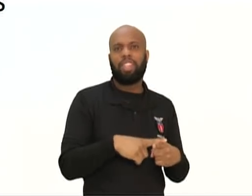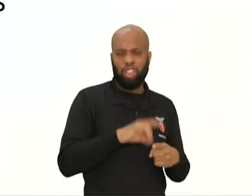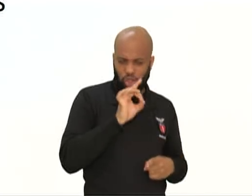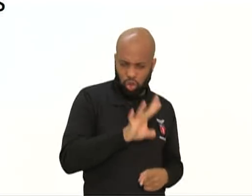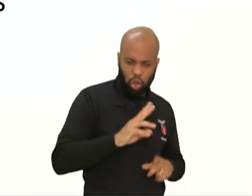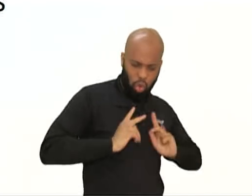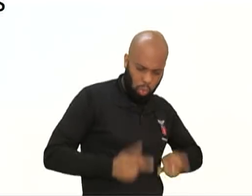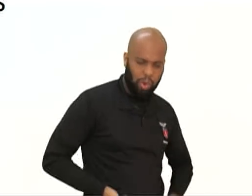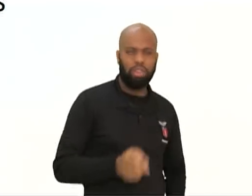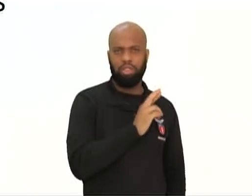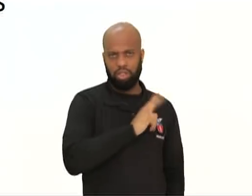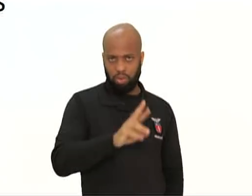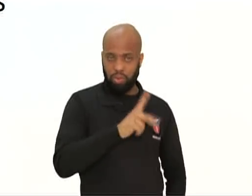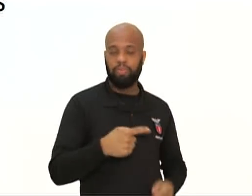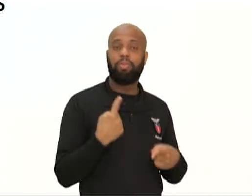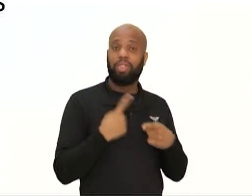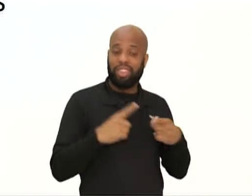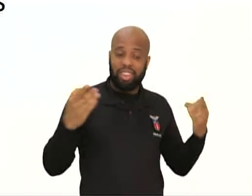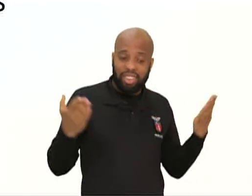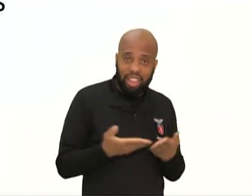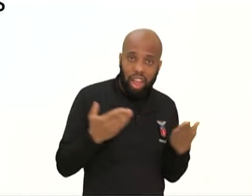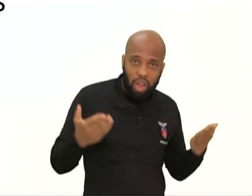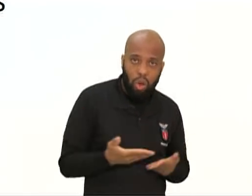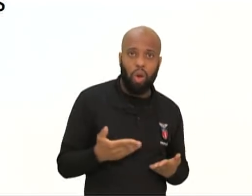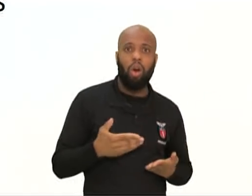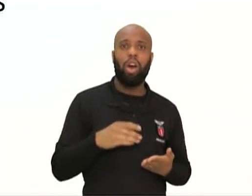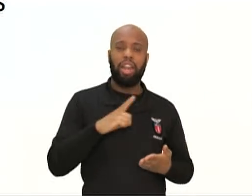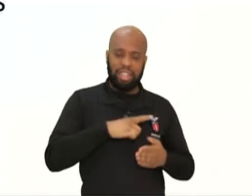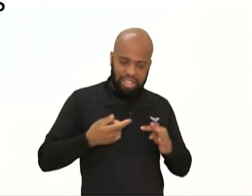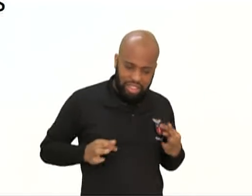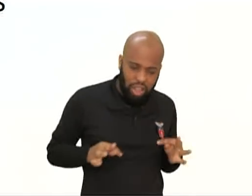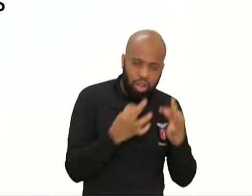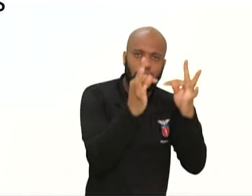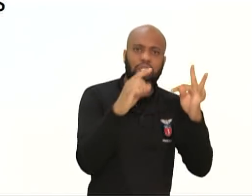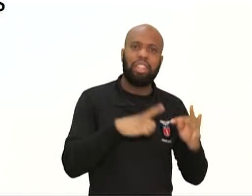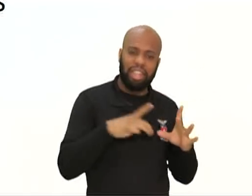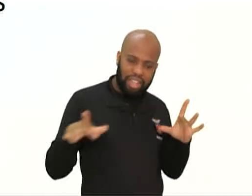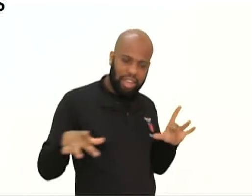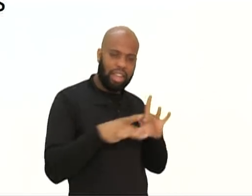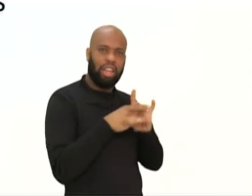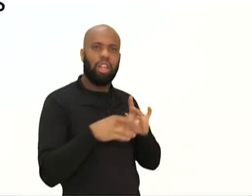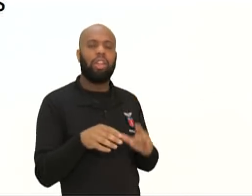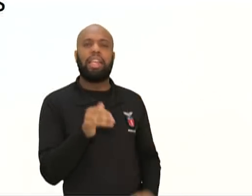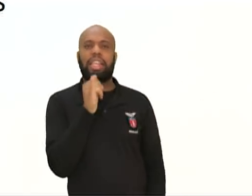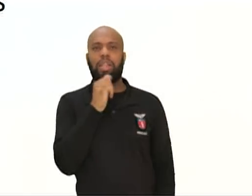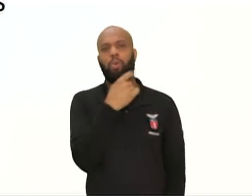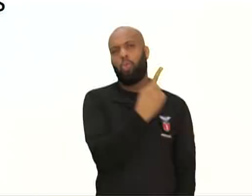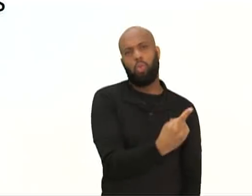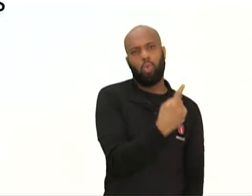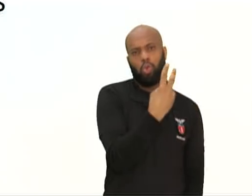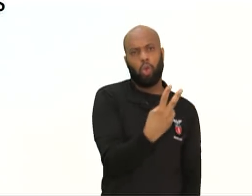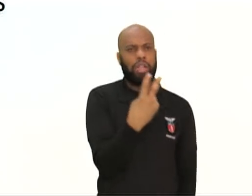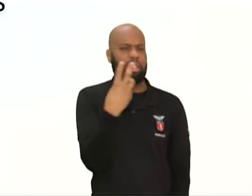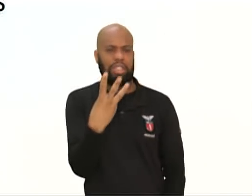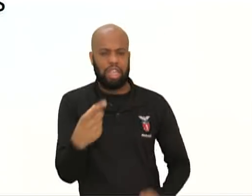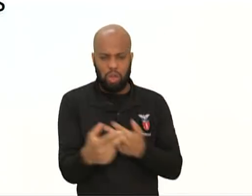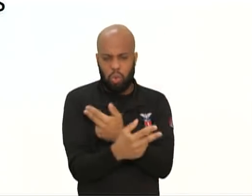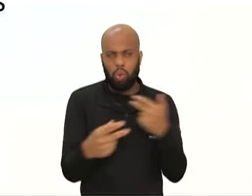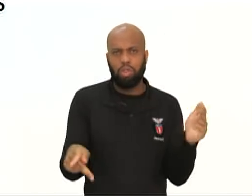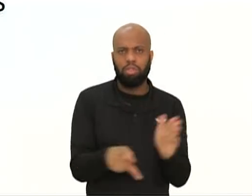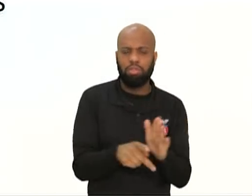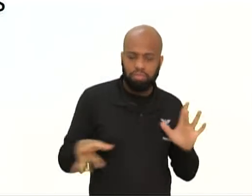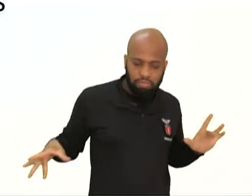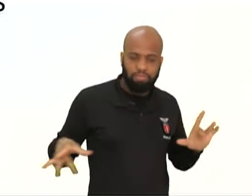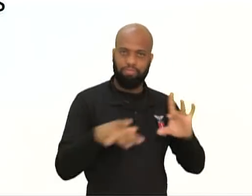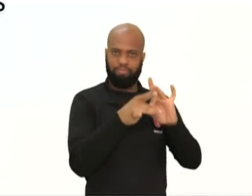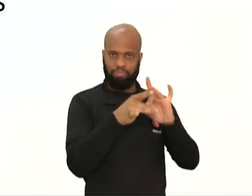humanos. Atualmente, os aparelhos estão conectados a, no máximo, um ou dois equipamentos